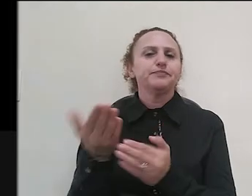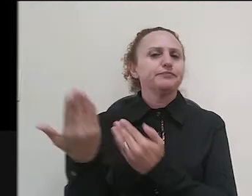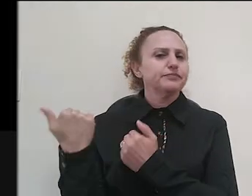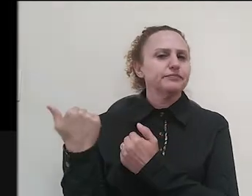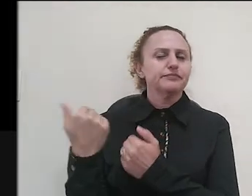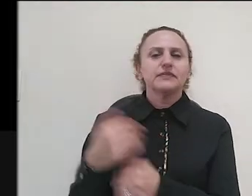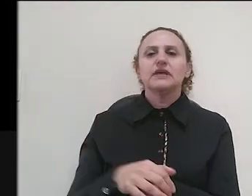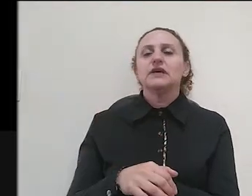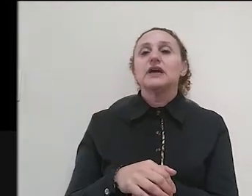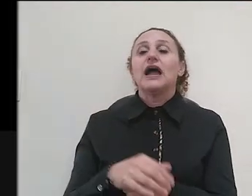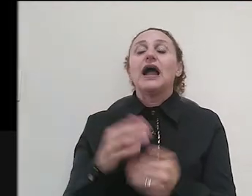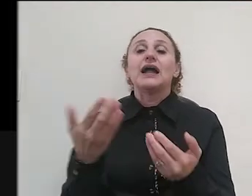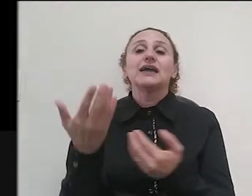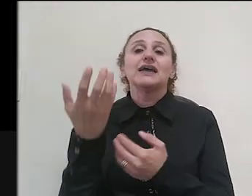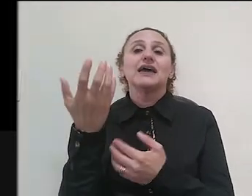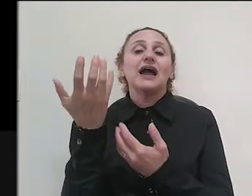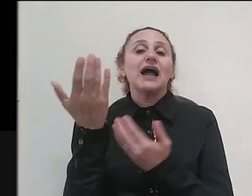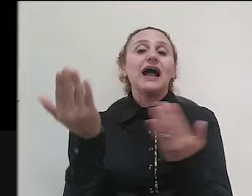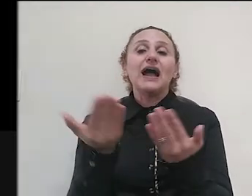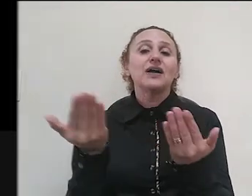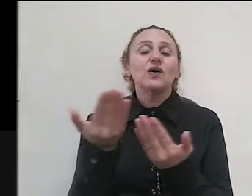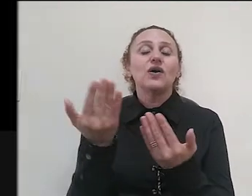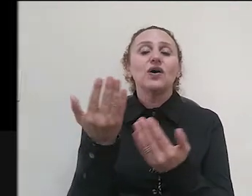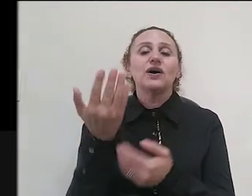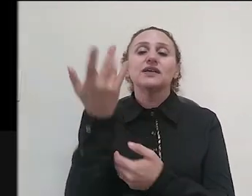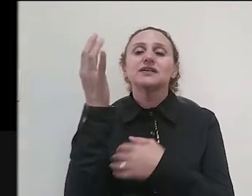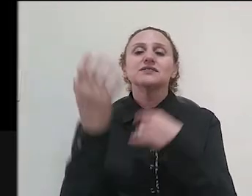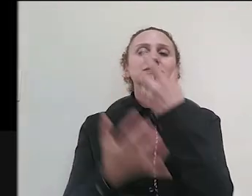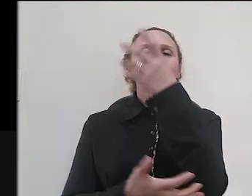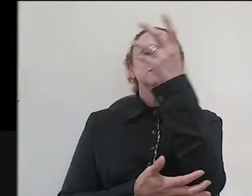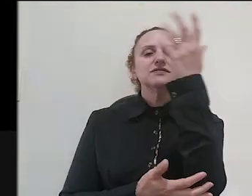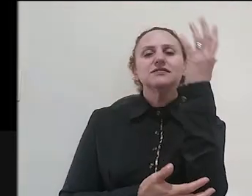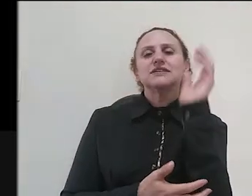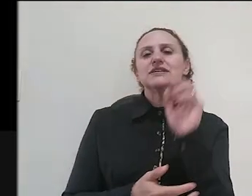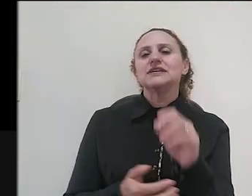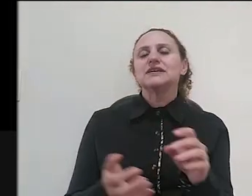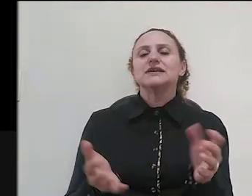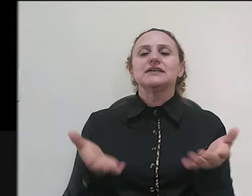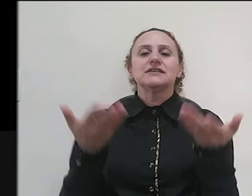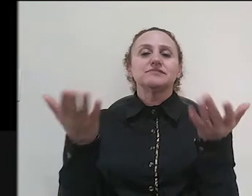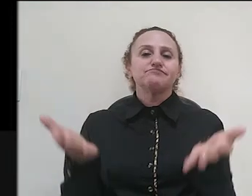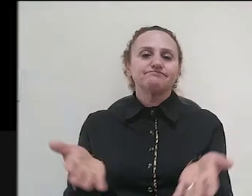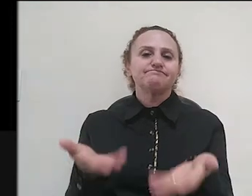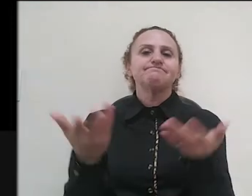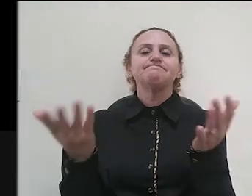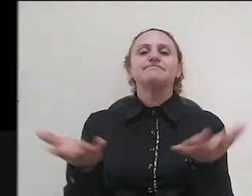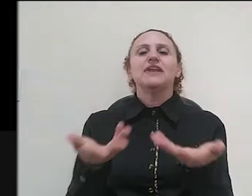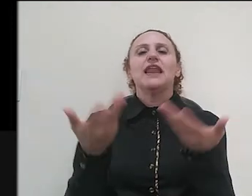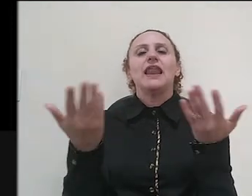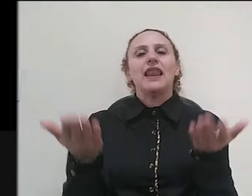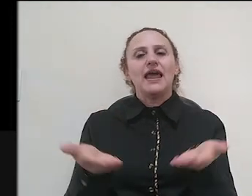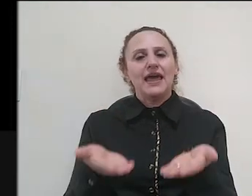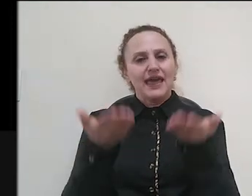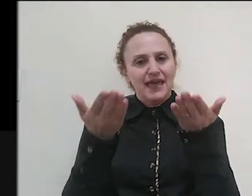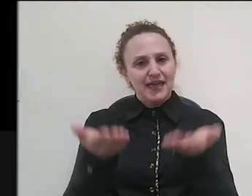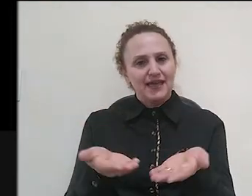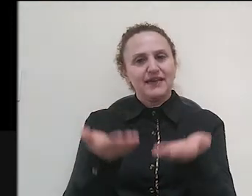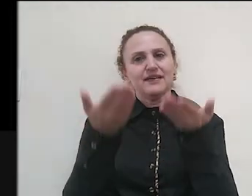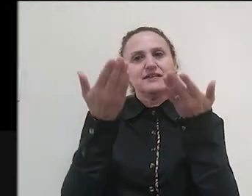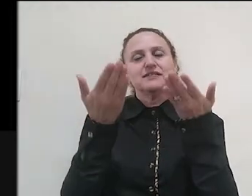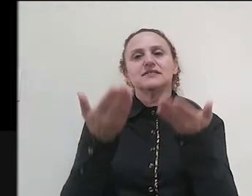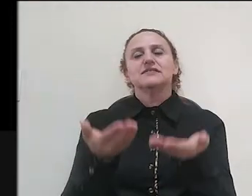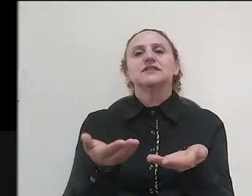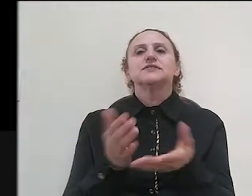natureza é mais amena, as formas são mais amenas, vão predominar algumas cores que não estimulam